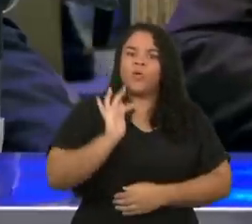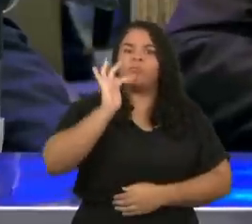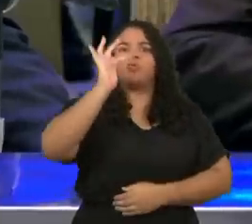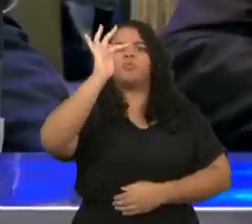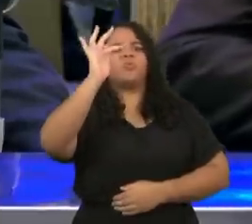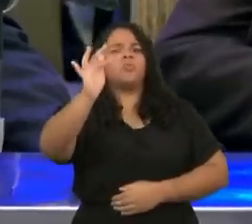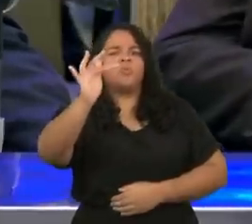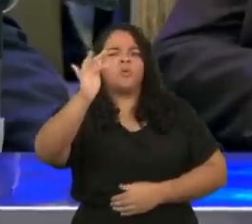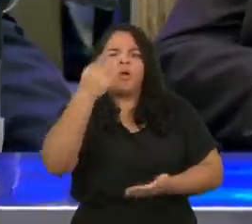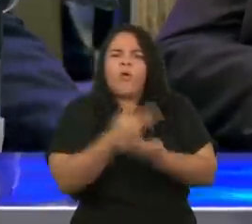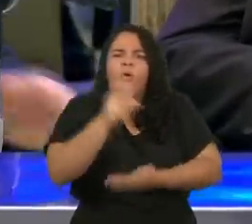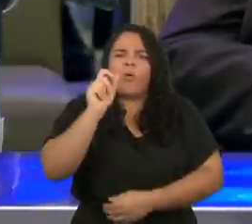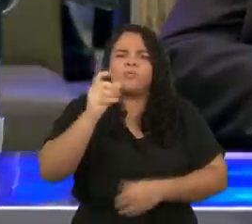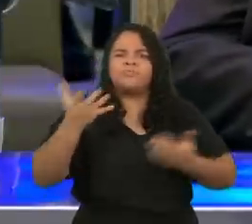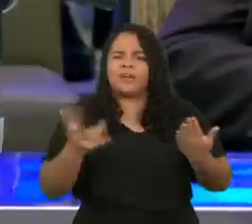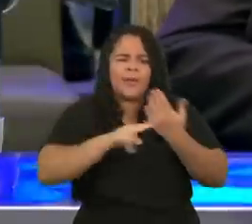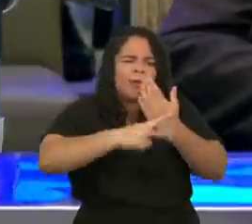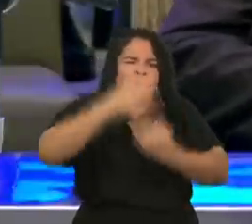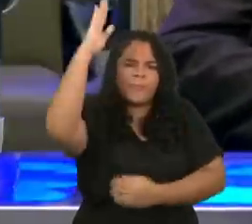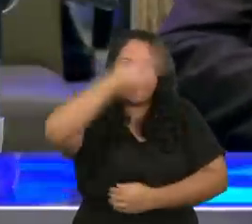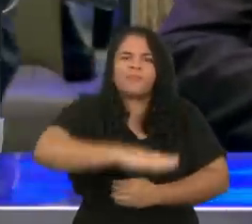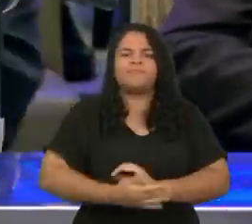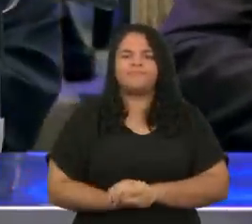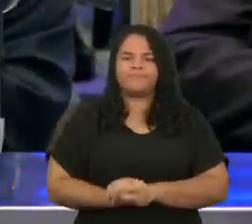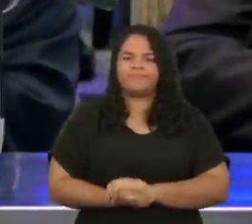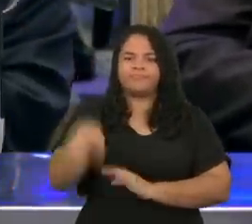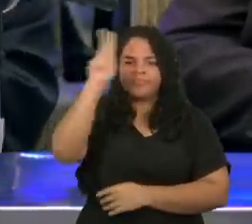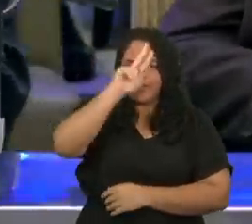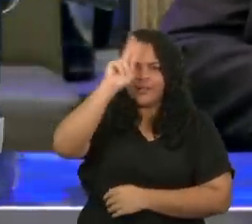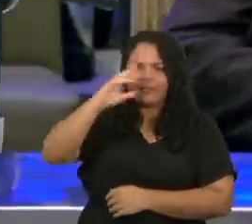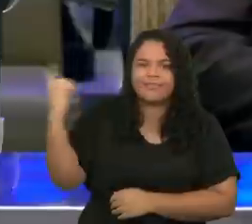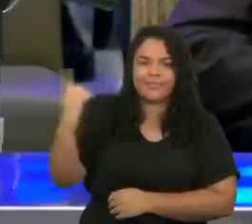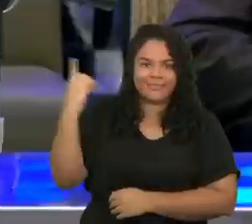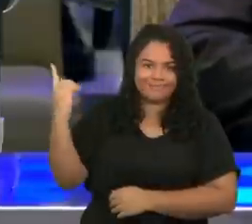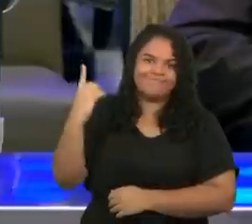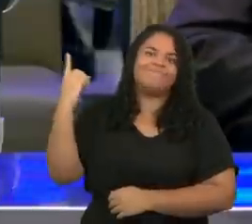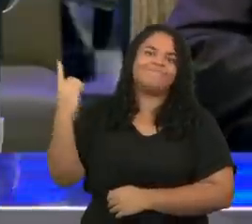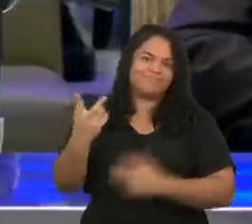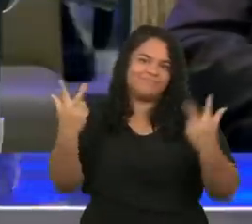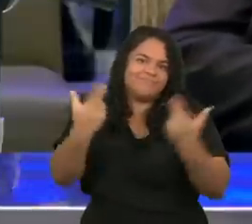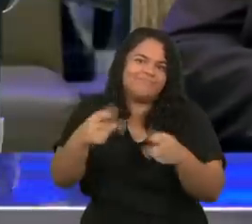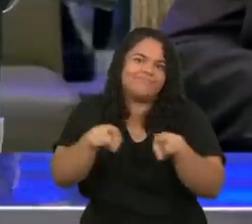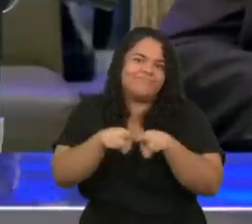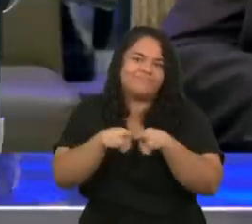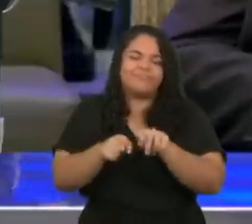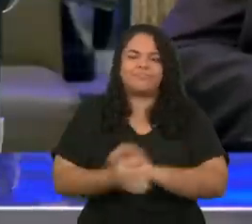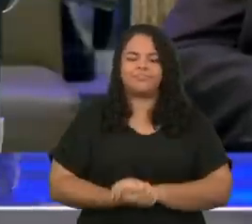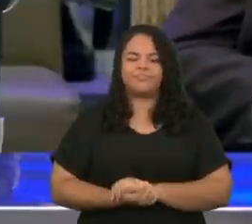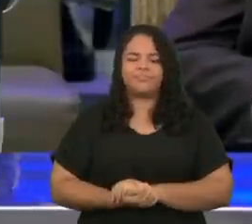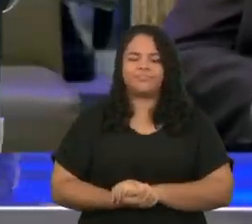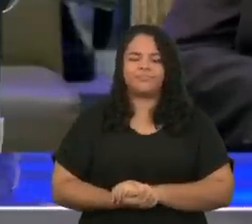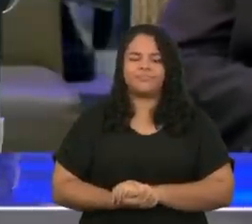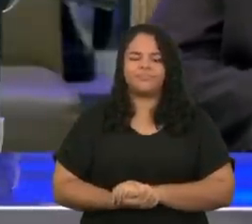frutos ruins como Davi colheu eu citei aqui o caso de Adonias que